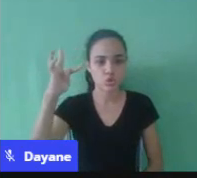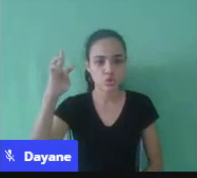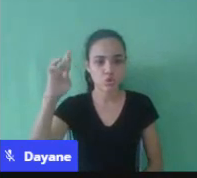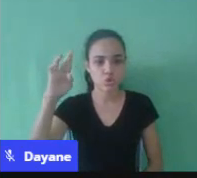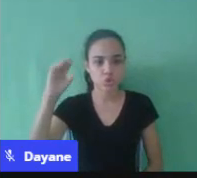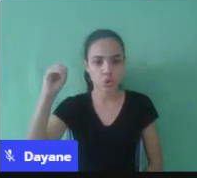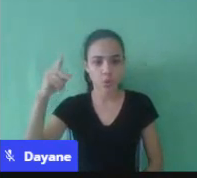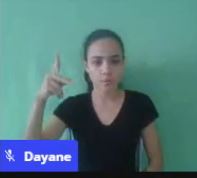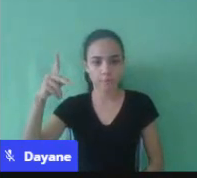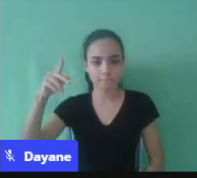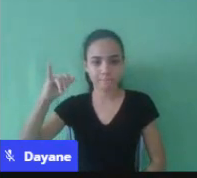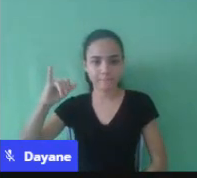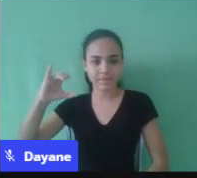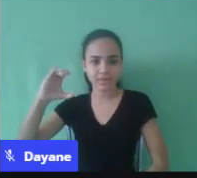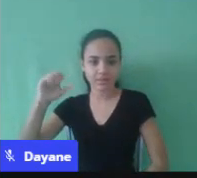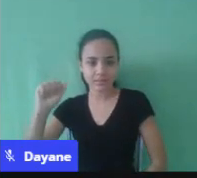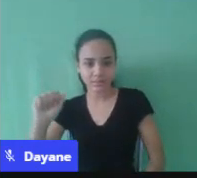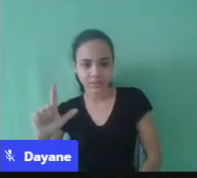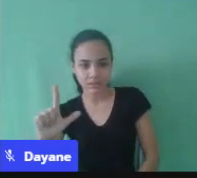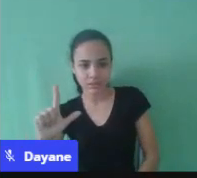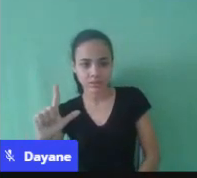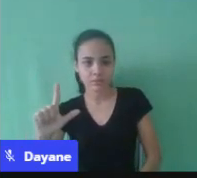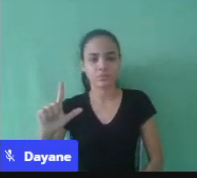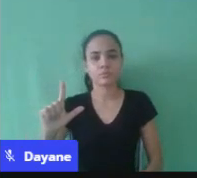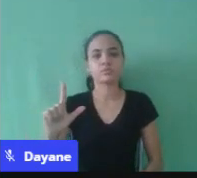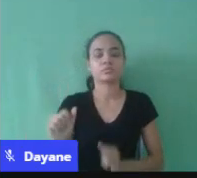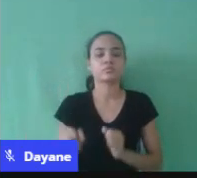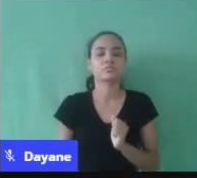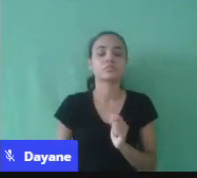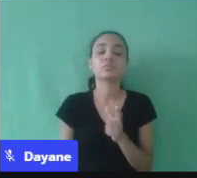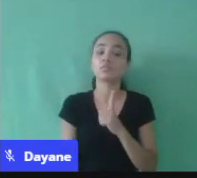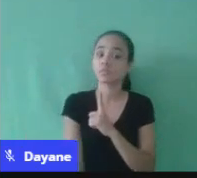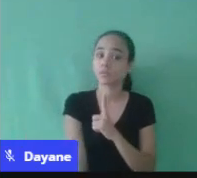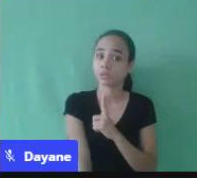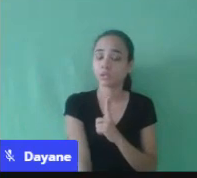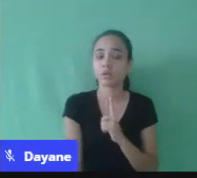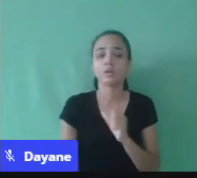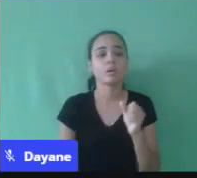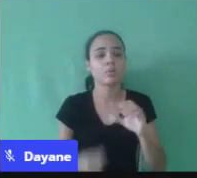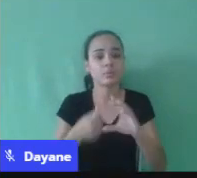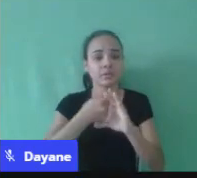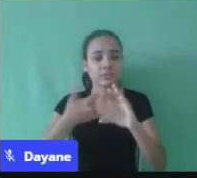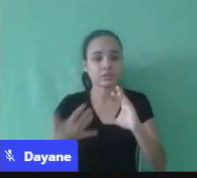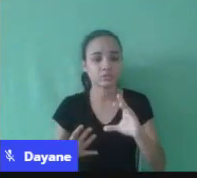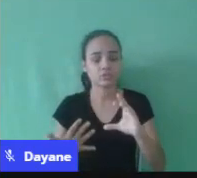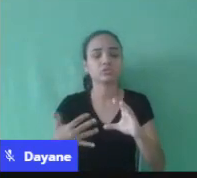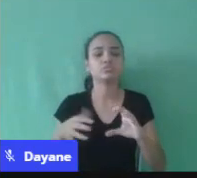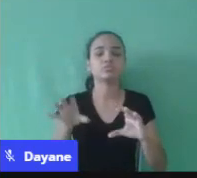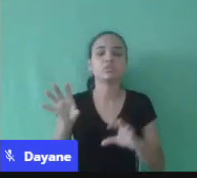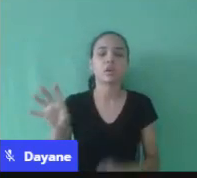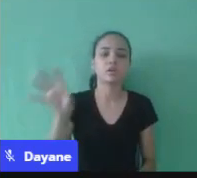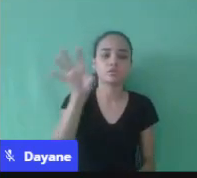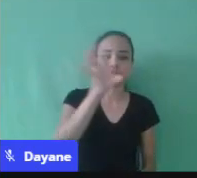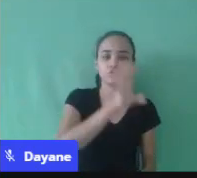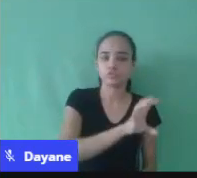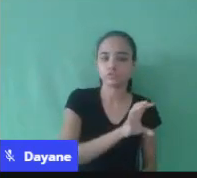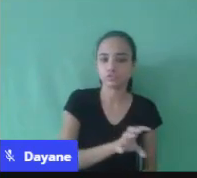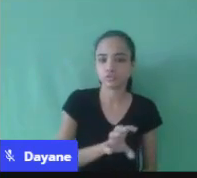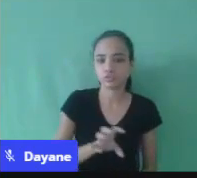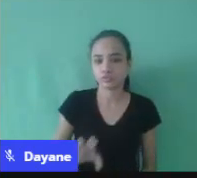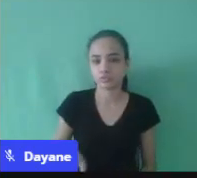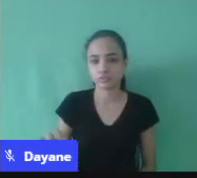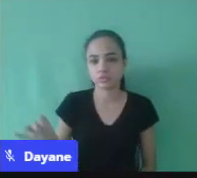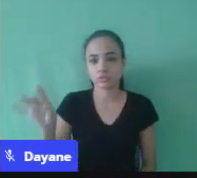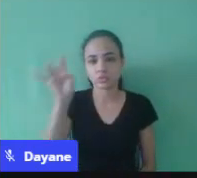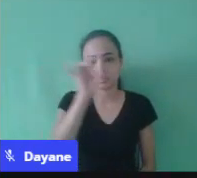uma característica em cada região. Por quê? O clima, ele também é influenciado pelo